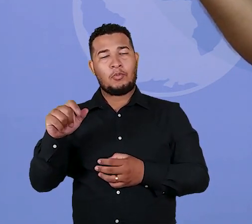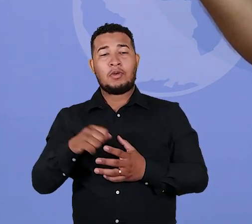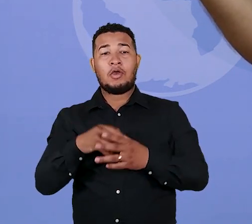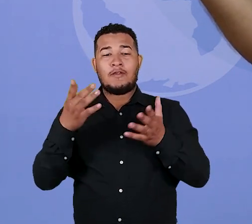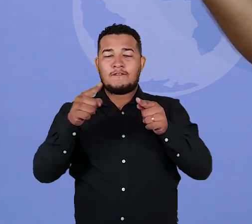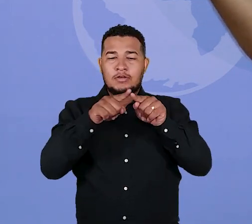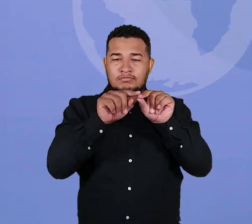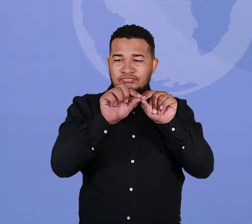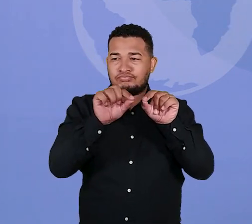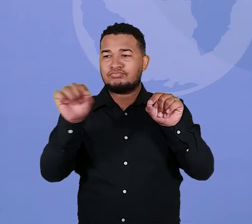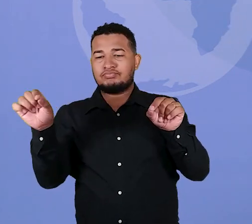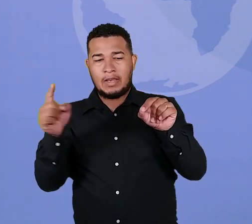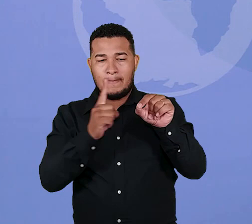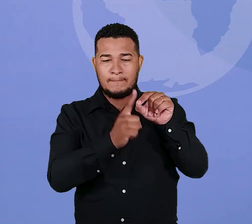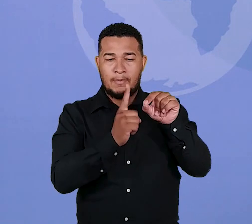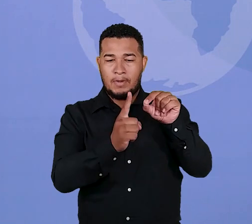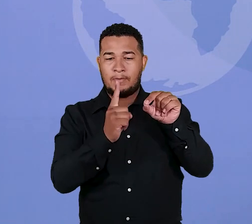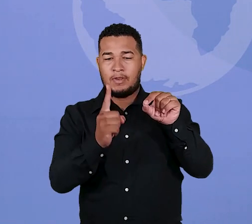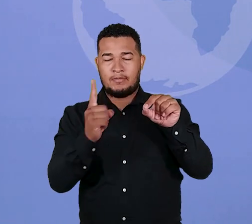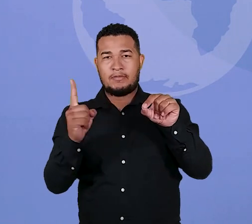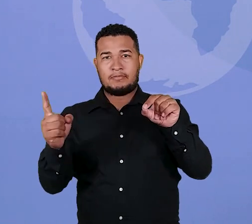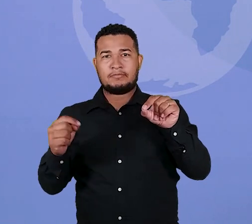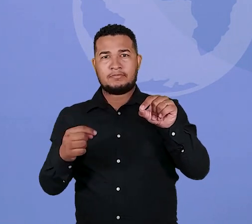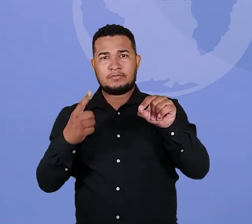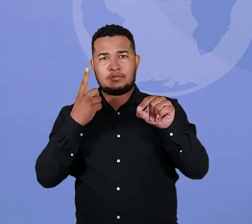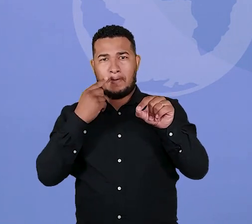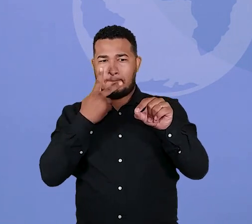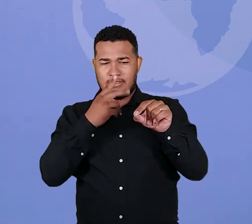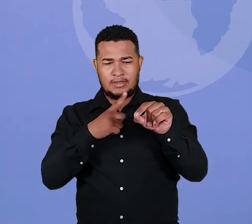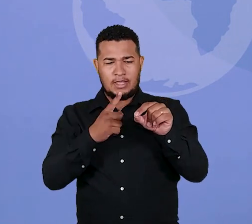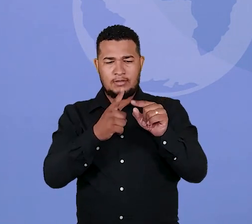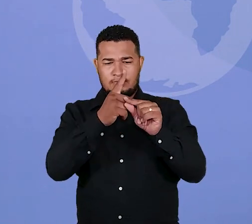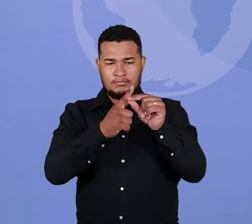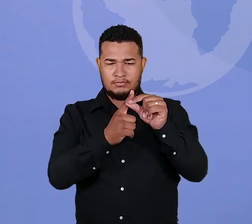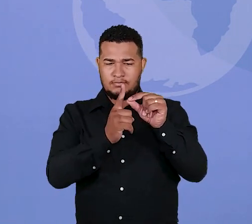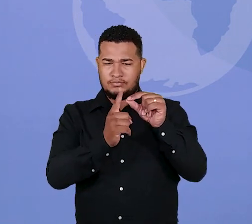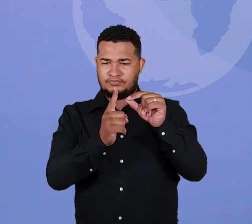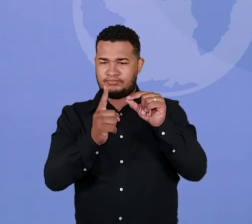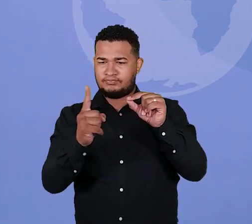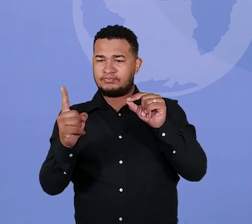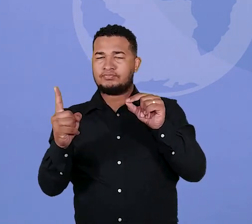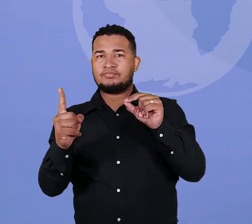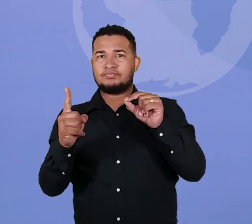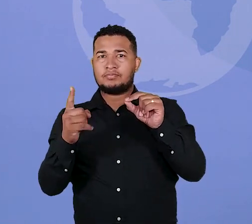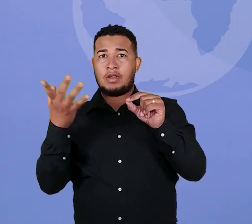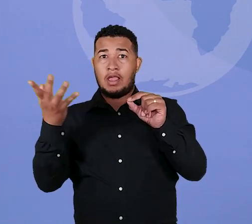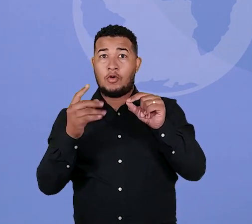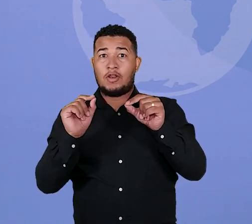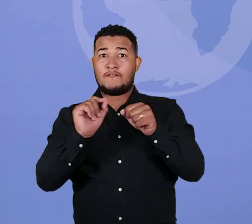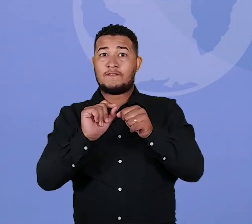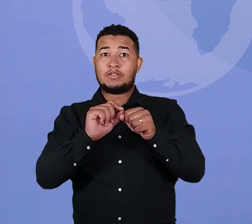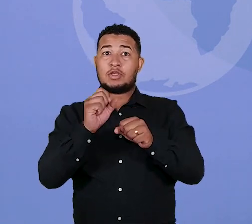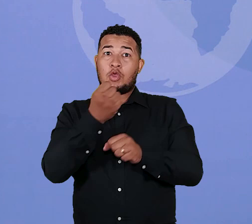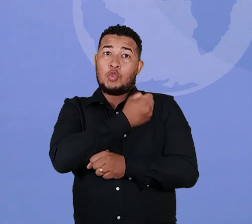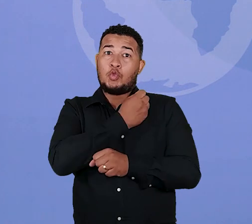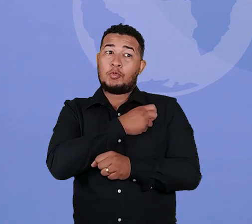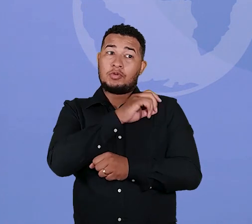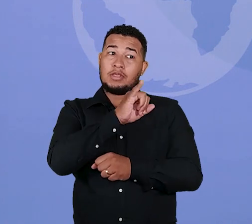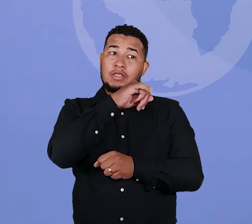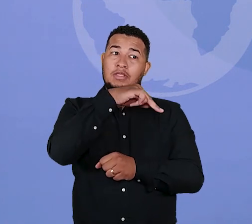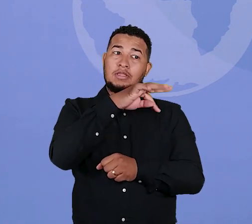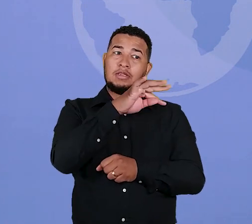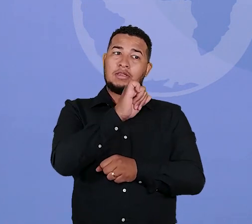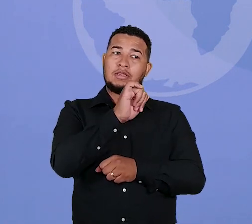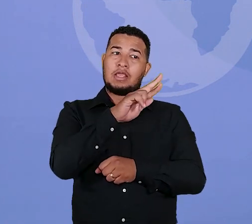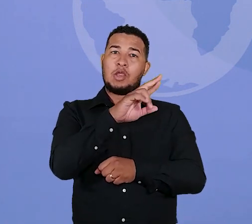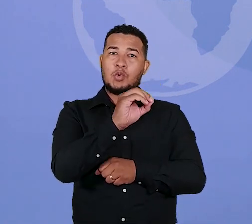reta. Já reparou que eles estão na metade da reta? Aí você agora pega os números inteiros, só para